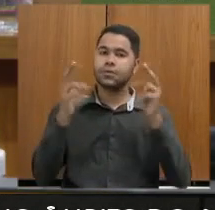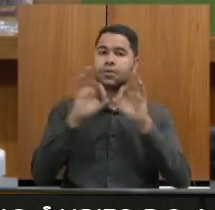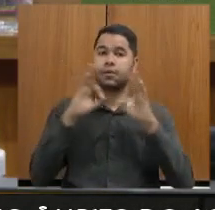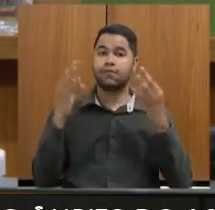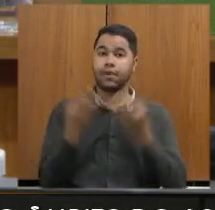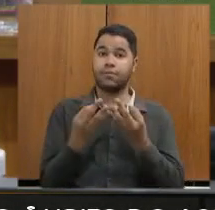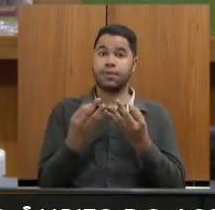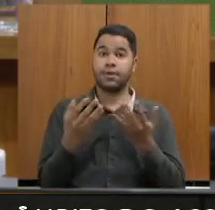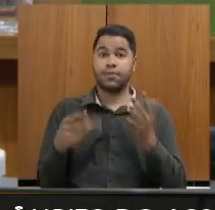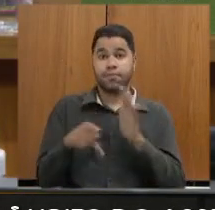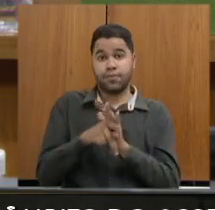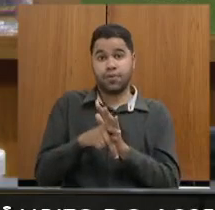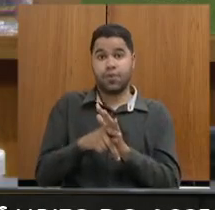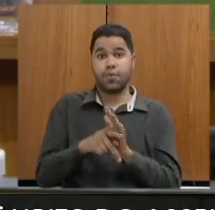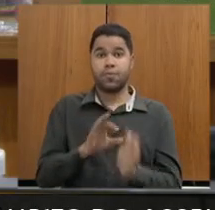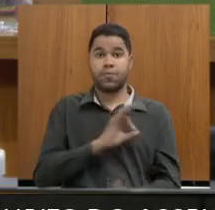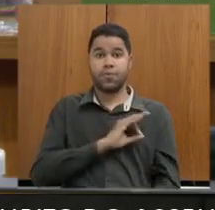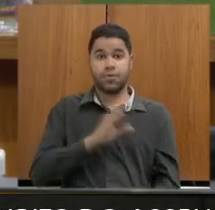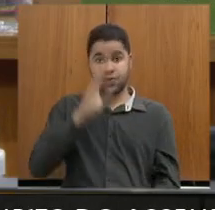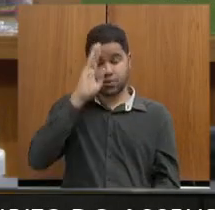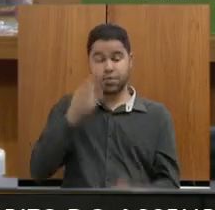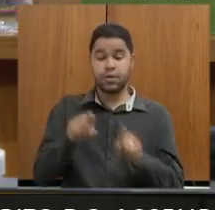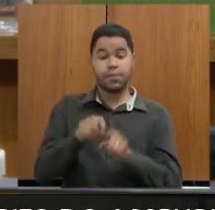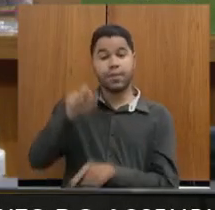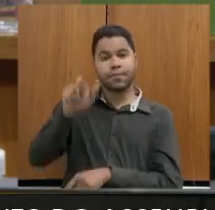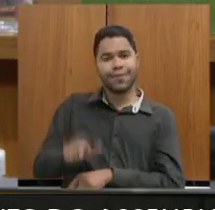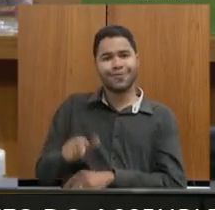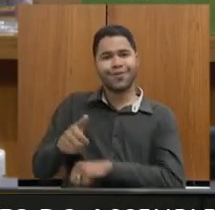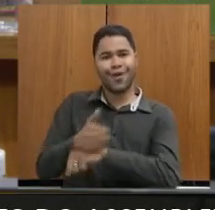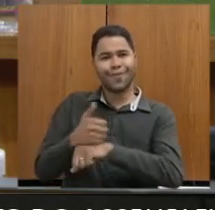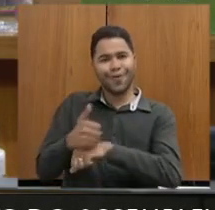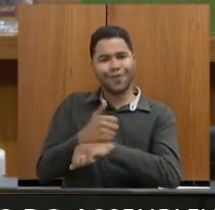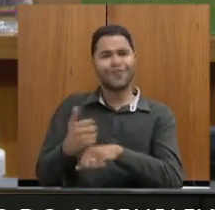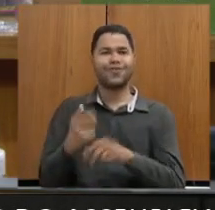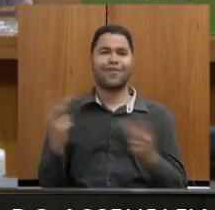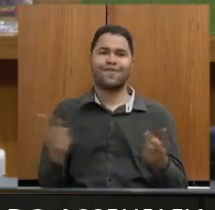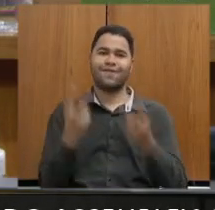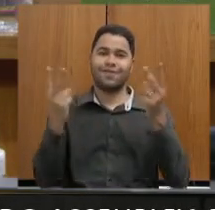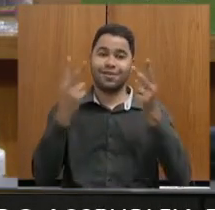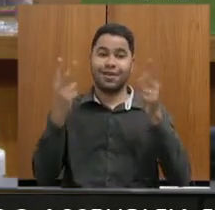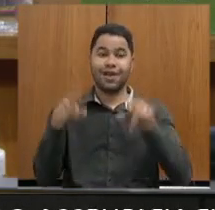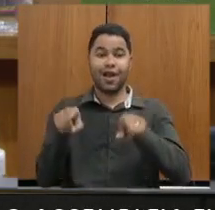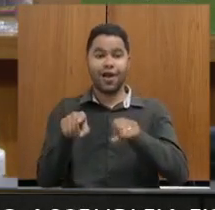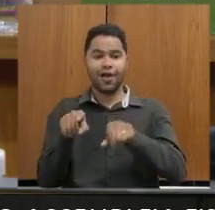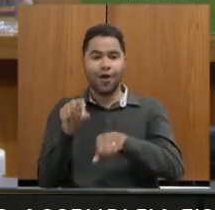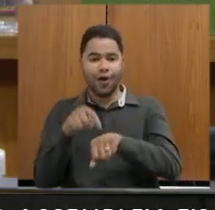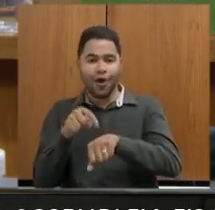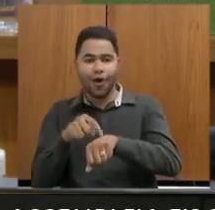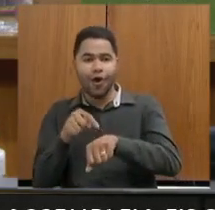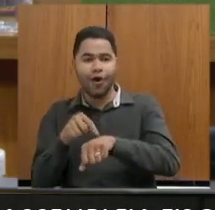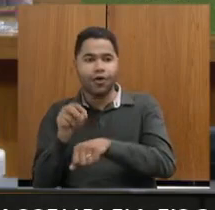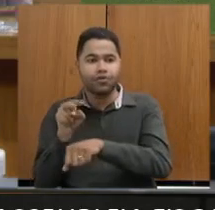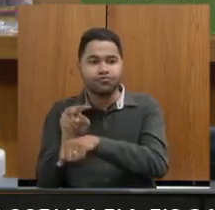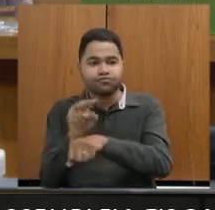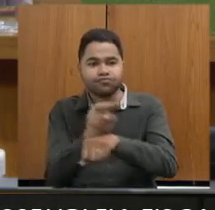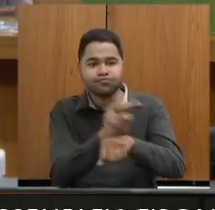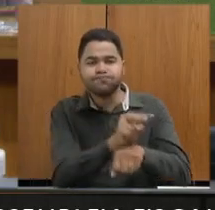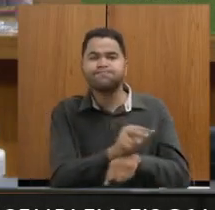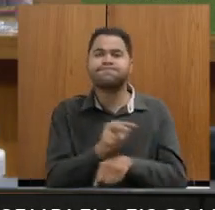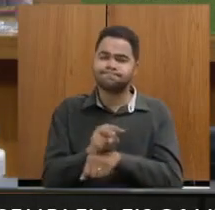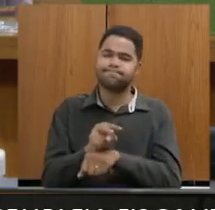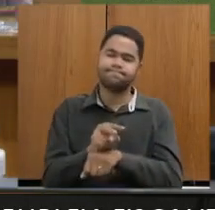policial militar nós vamos ter um policial valorizado que também vai valorizar as pessoas na hora de fazer essa preservação da ordem pública